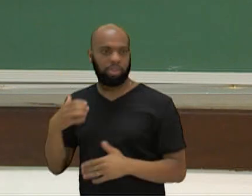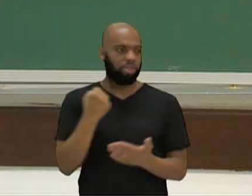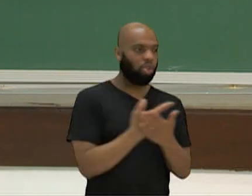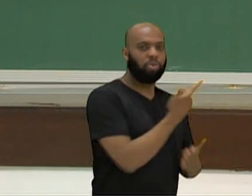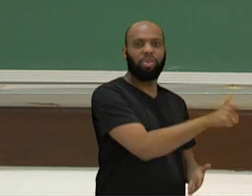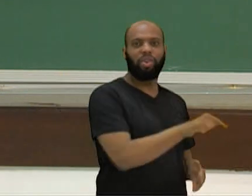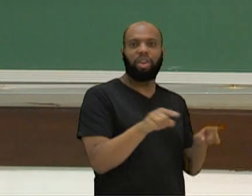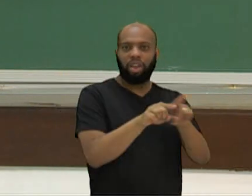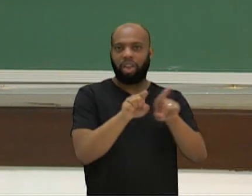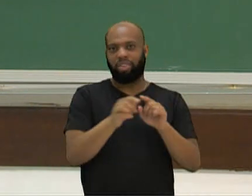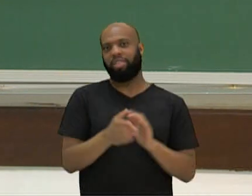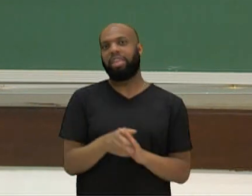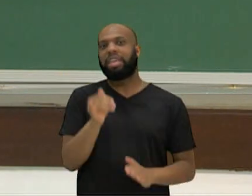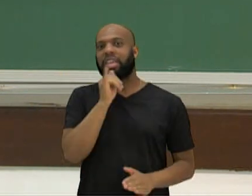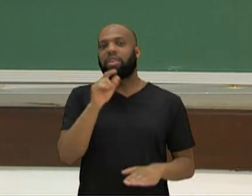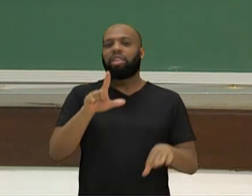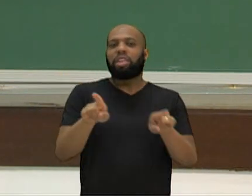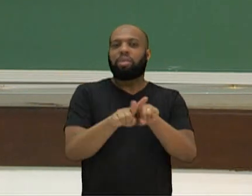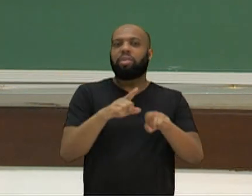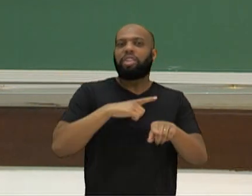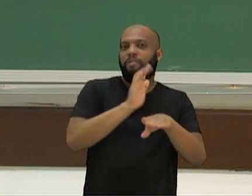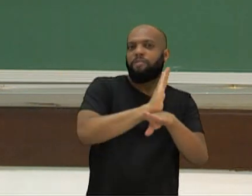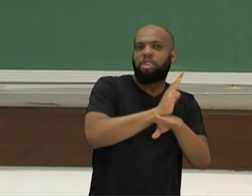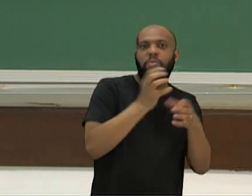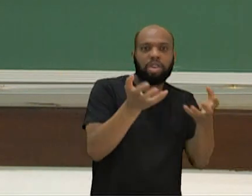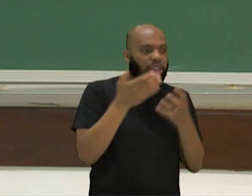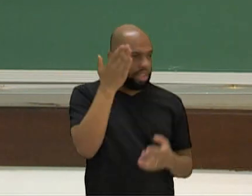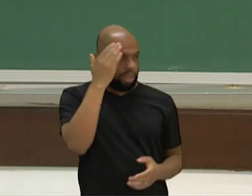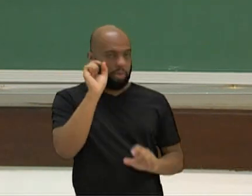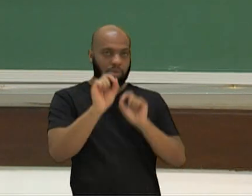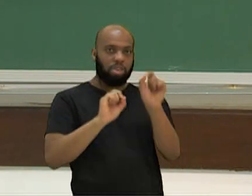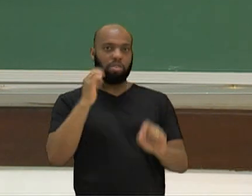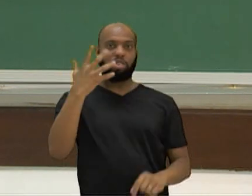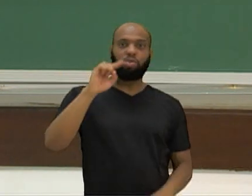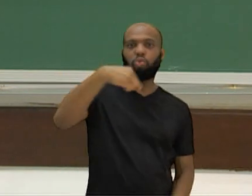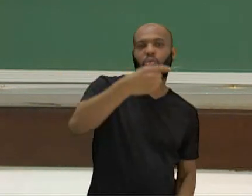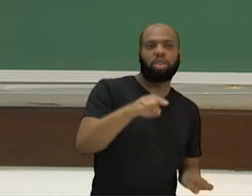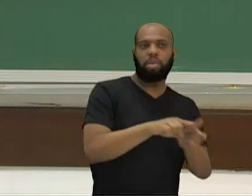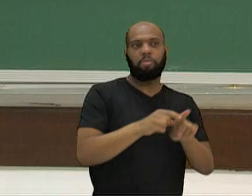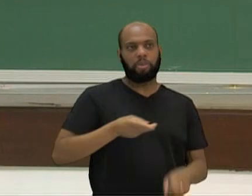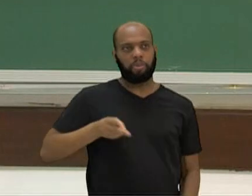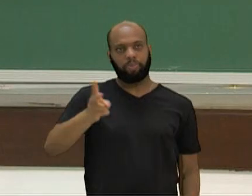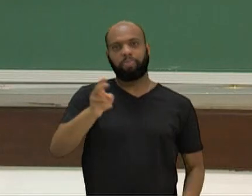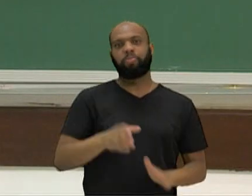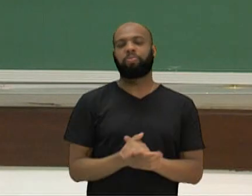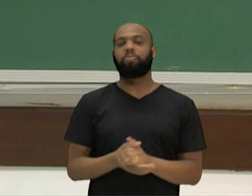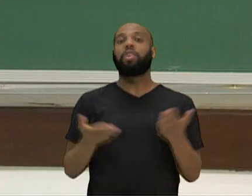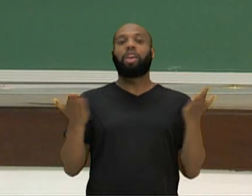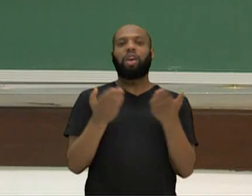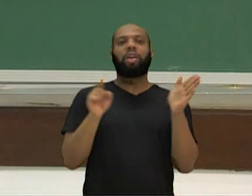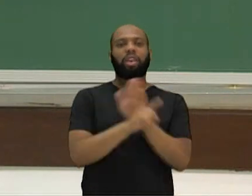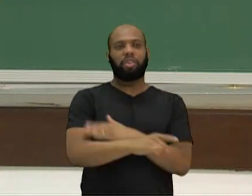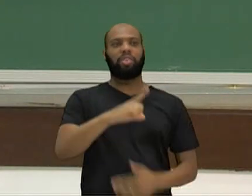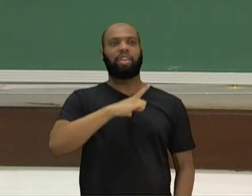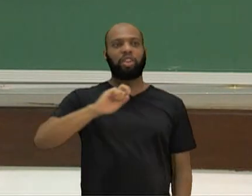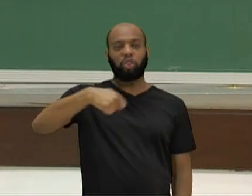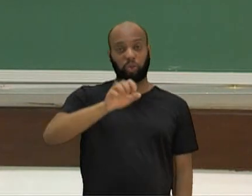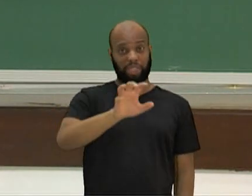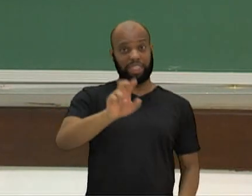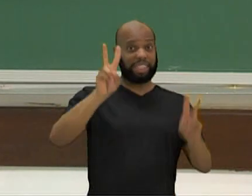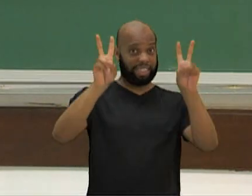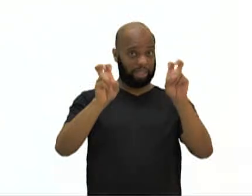mais ou menos assim, né? Ou sai um filme, você tem que saber o que vai acontecer no próximo e tal. E vamos de questão sobre